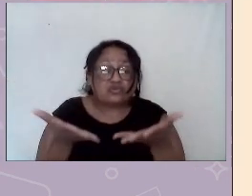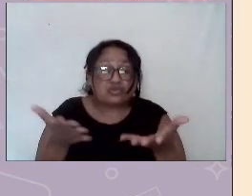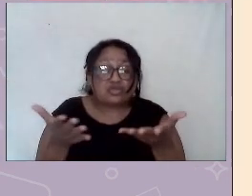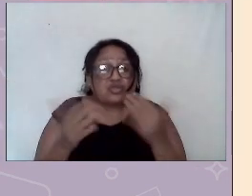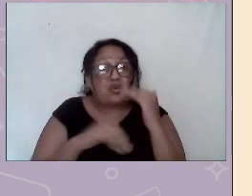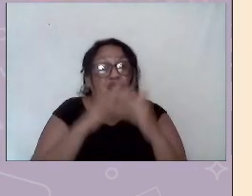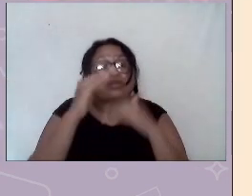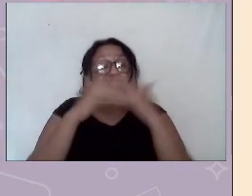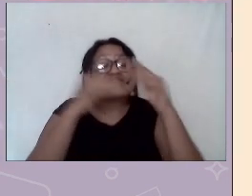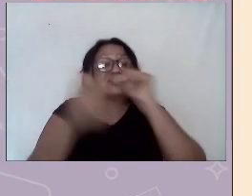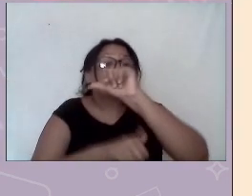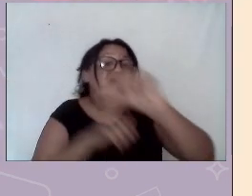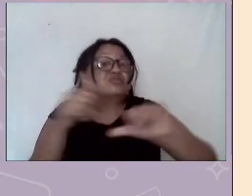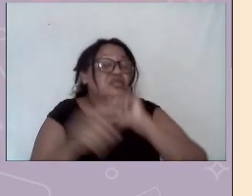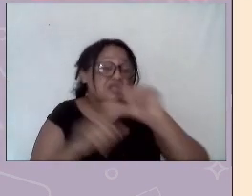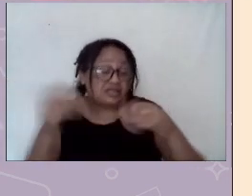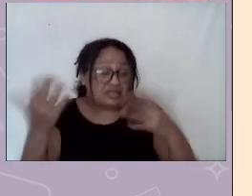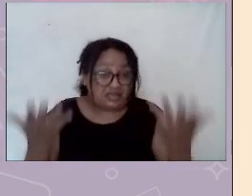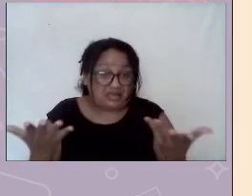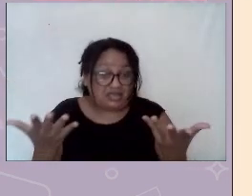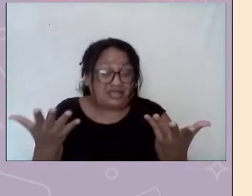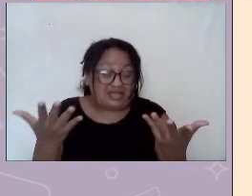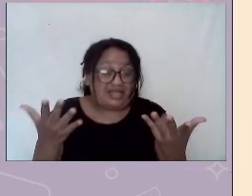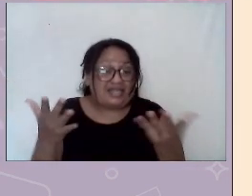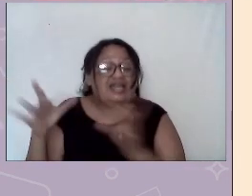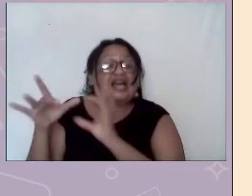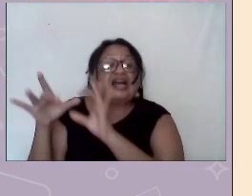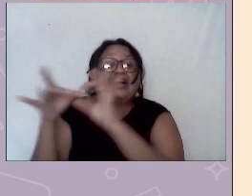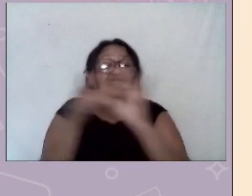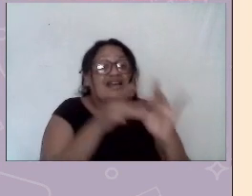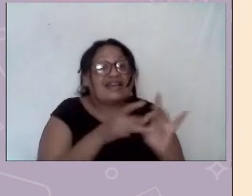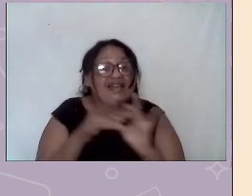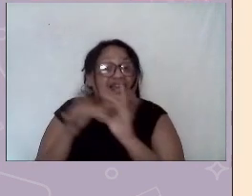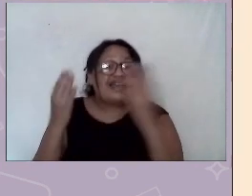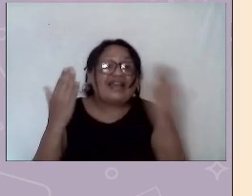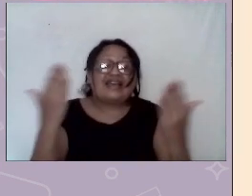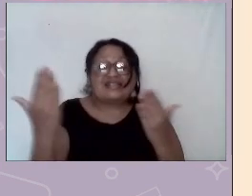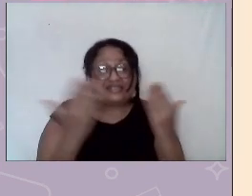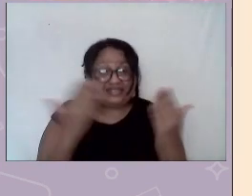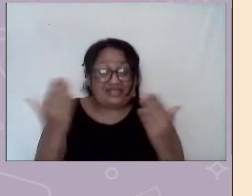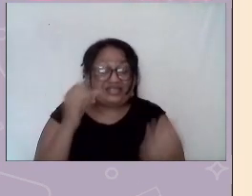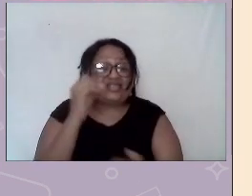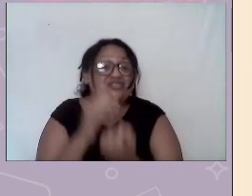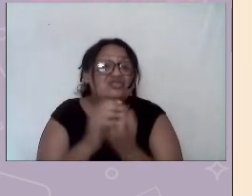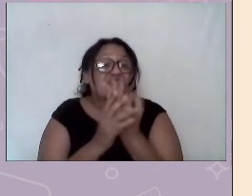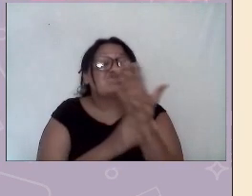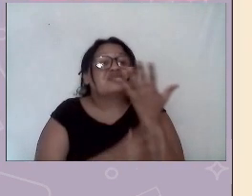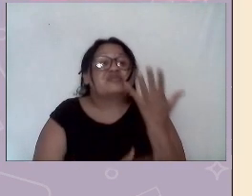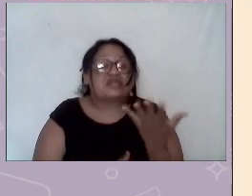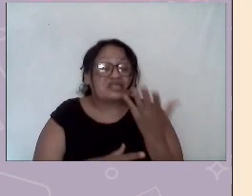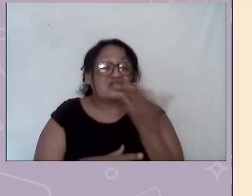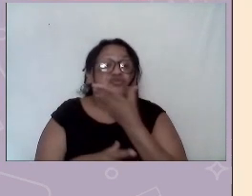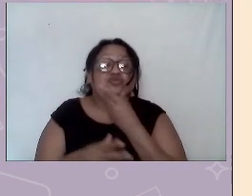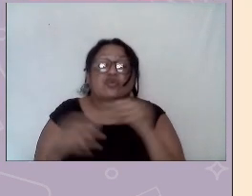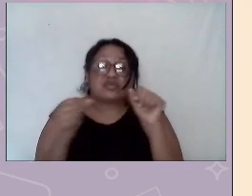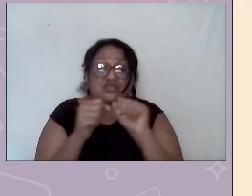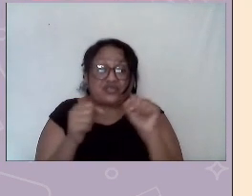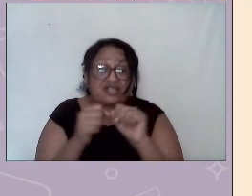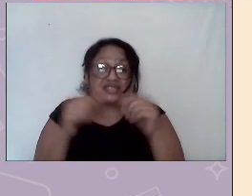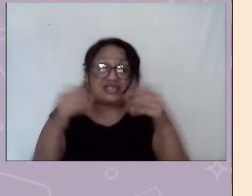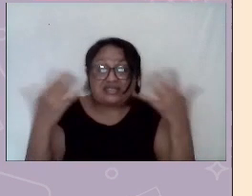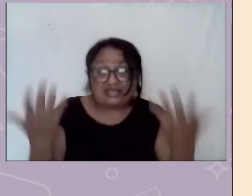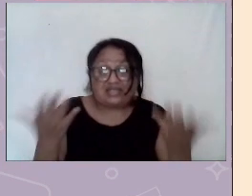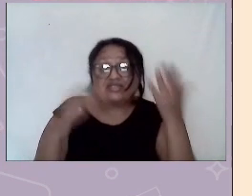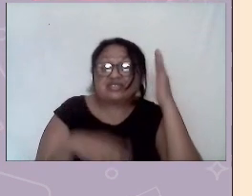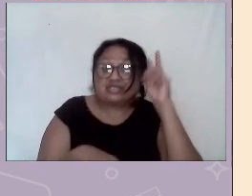transformação e a relação e também a criação que os homens fazem então a